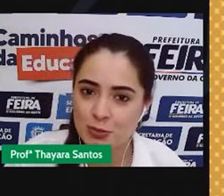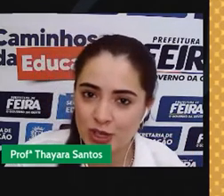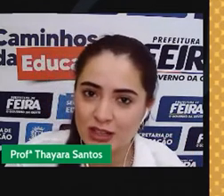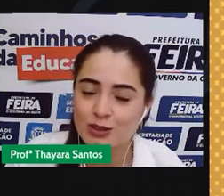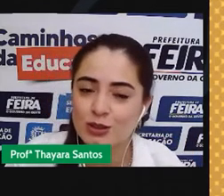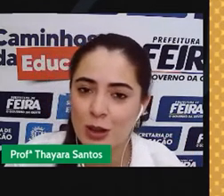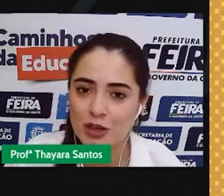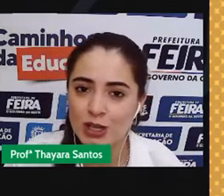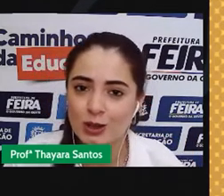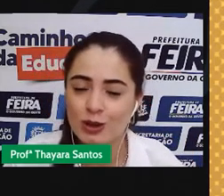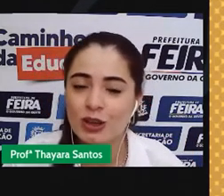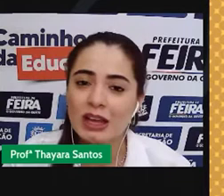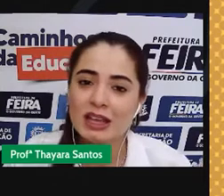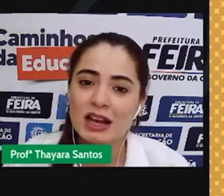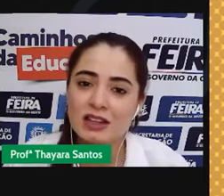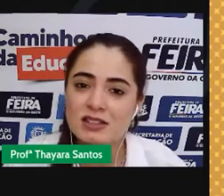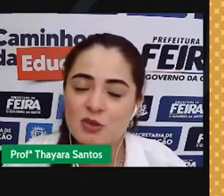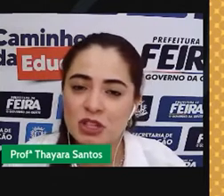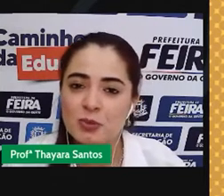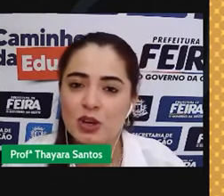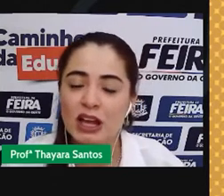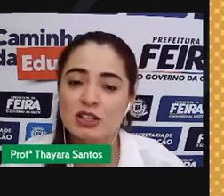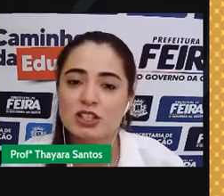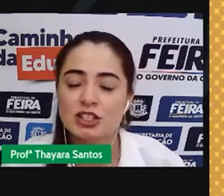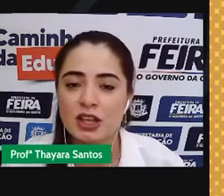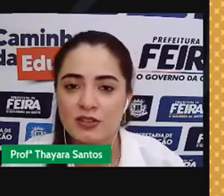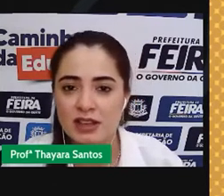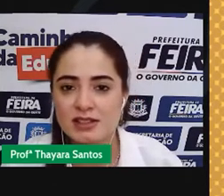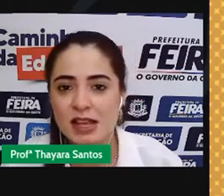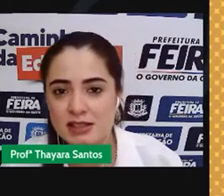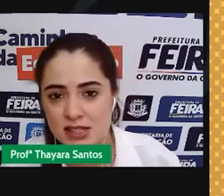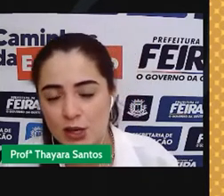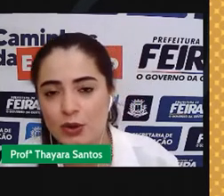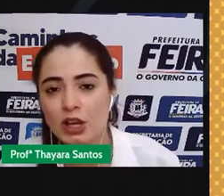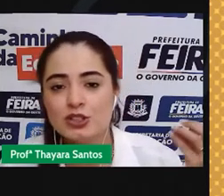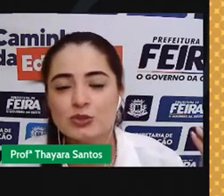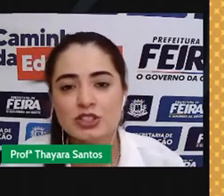foi manipulado no laboratório e, além de ser manipulado, a gente teve a